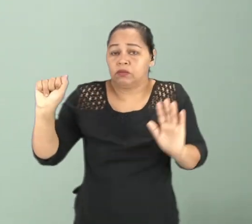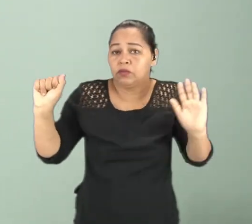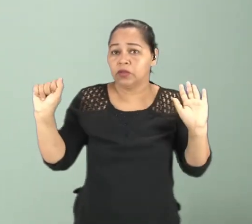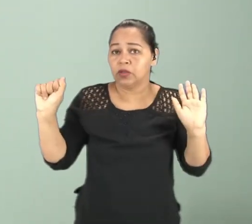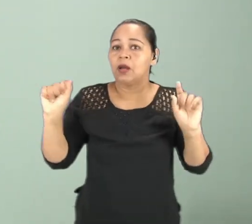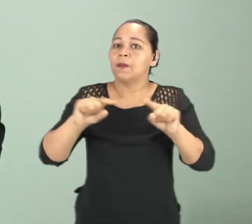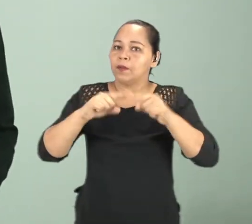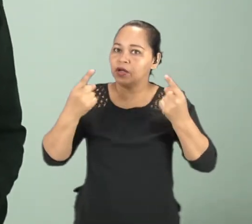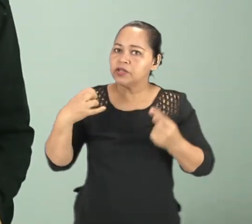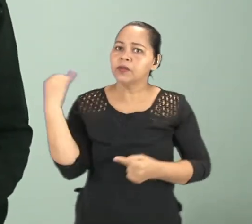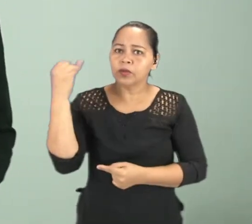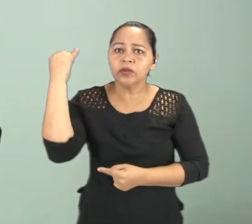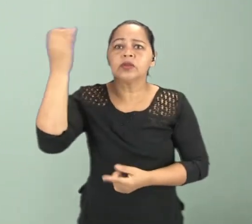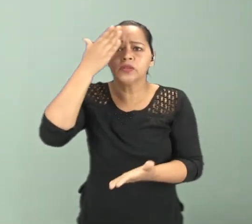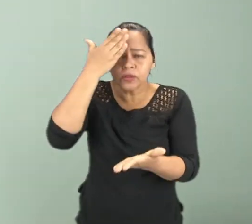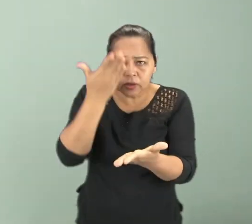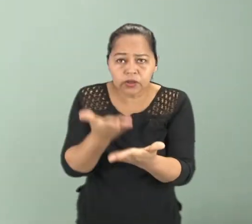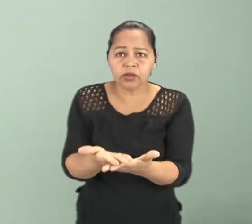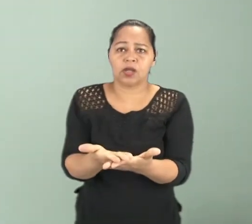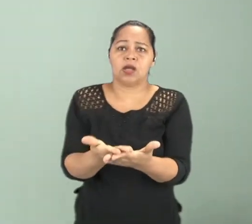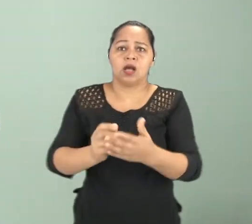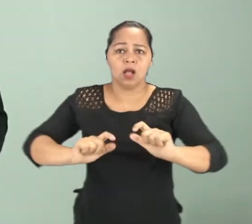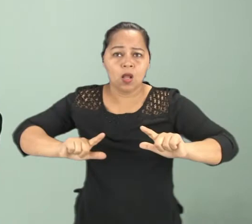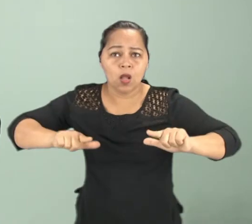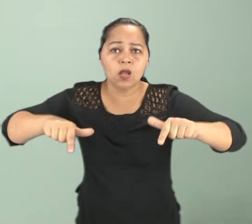bom? E isso também mostra